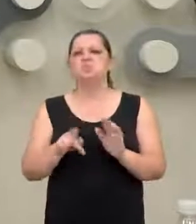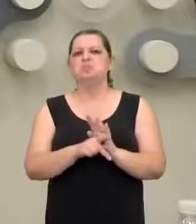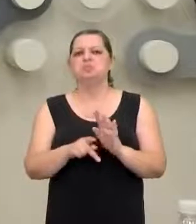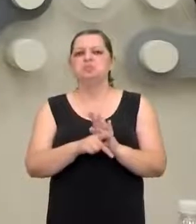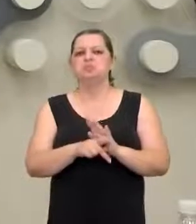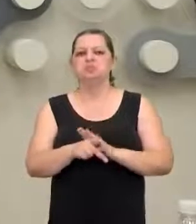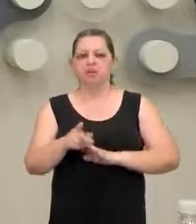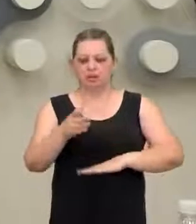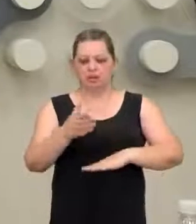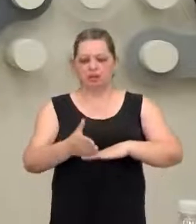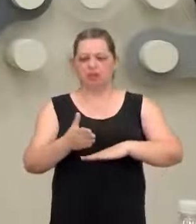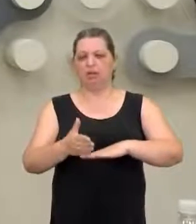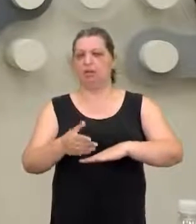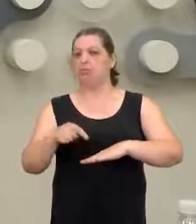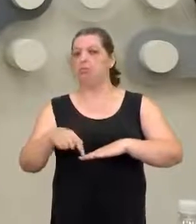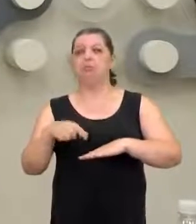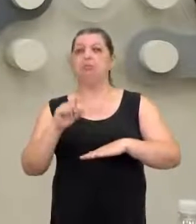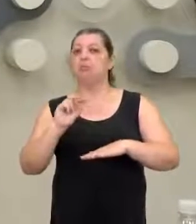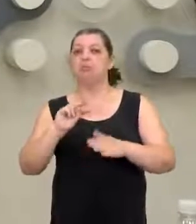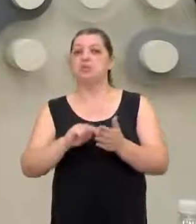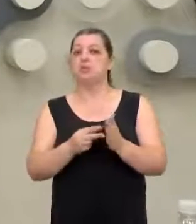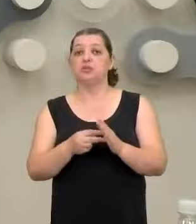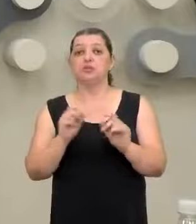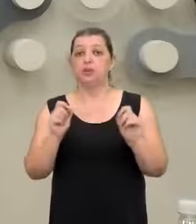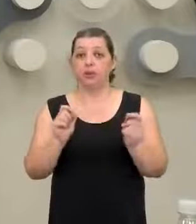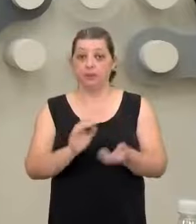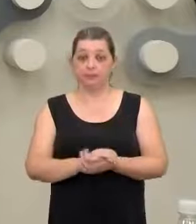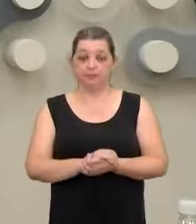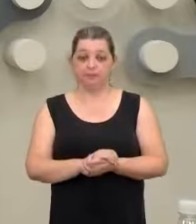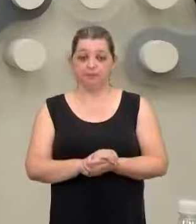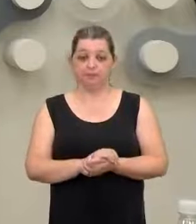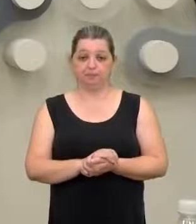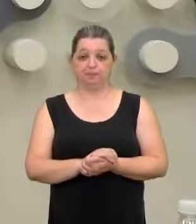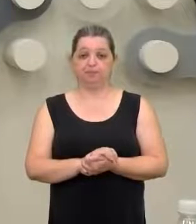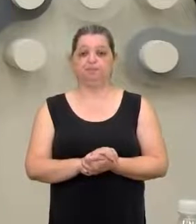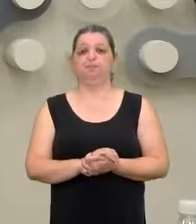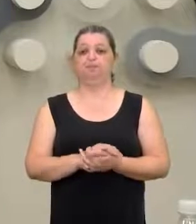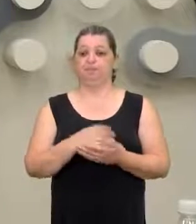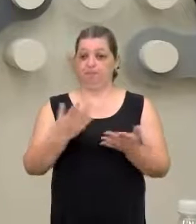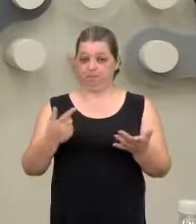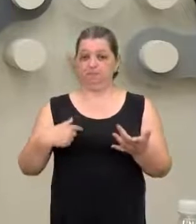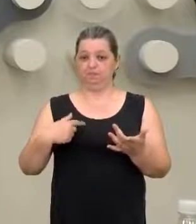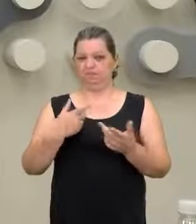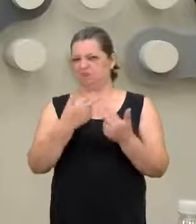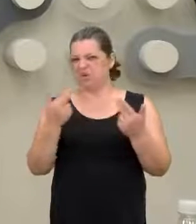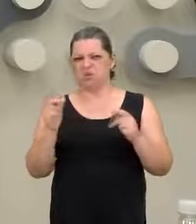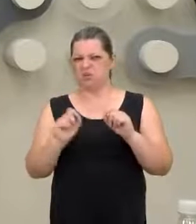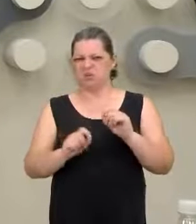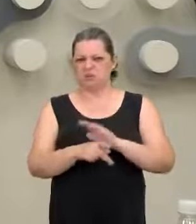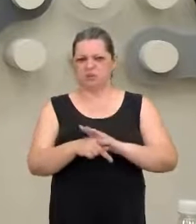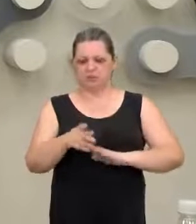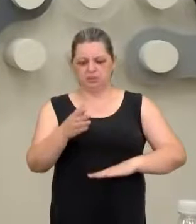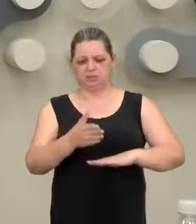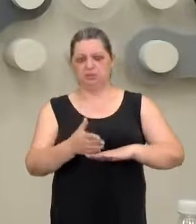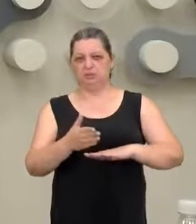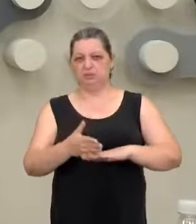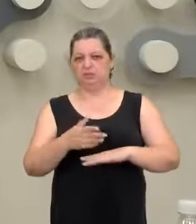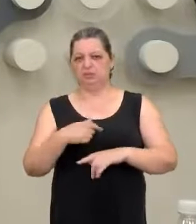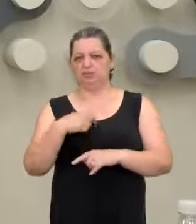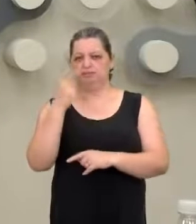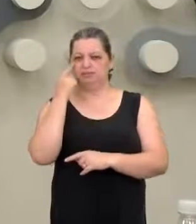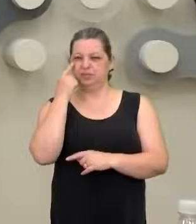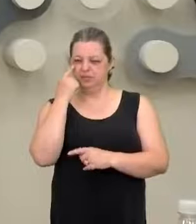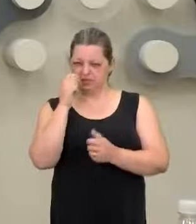da contemporaneidade? O que será isso? O que é contemporâneo? Que é uma coisa contemporânea, gente bonita. Vamos pensar